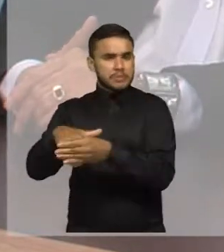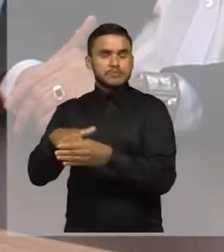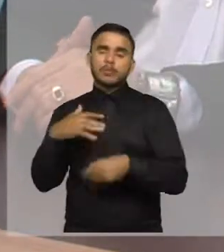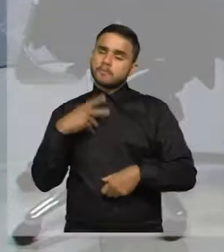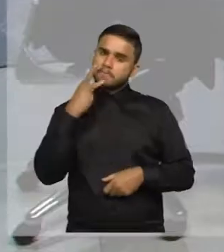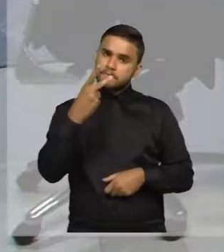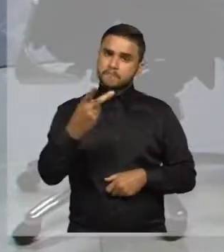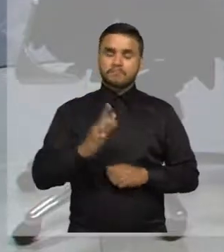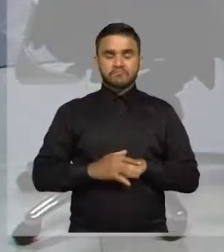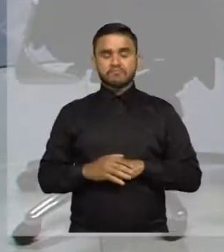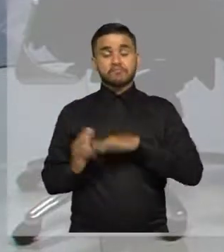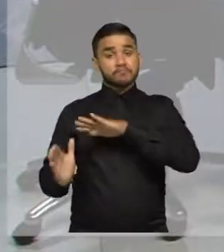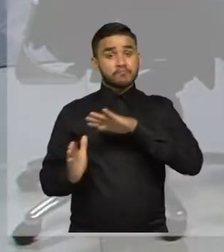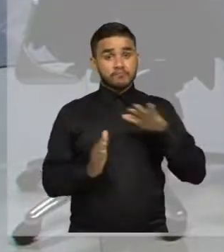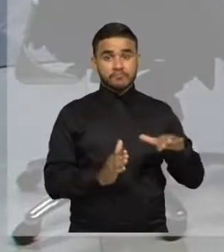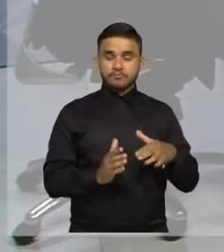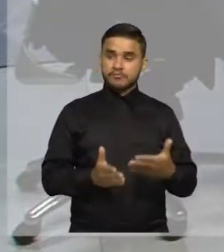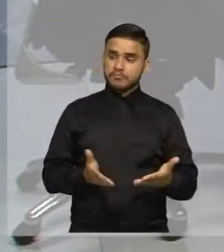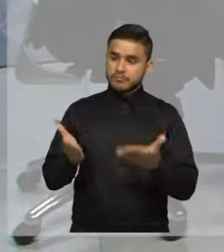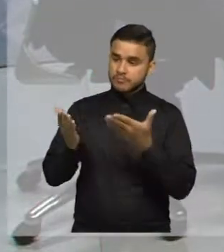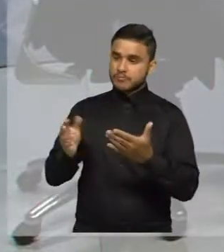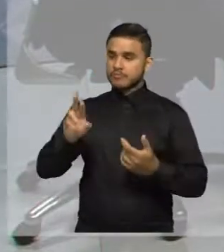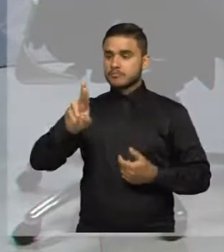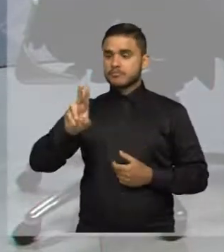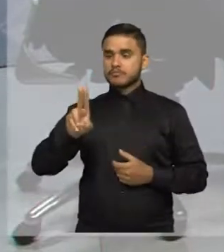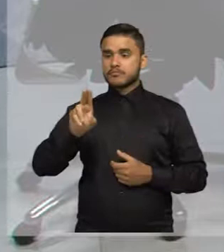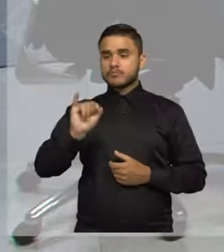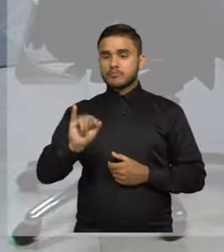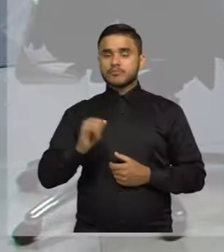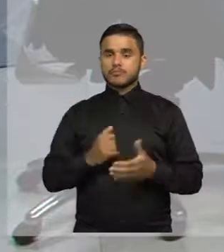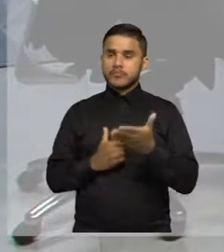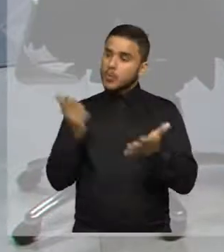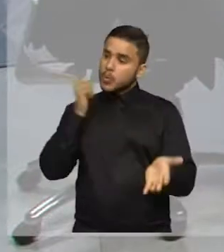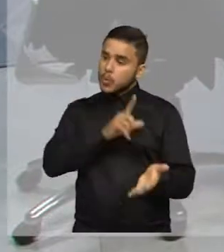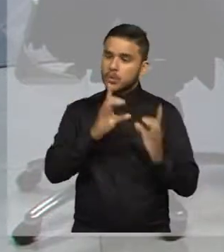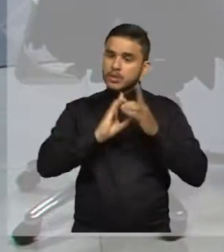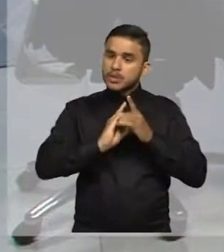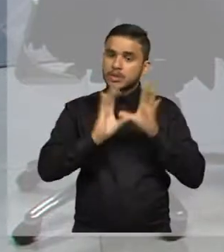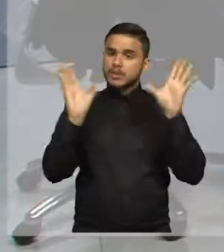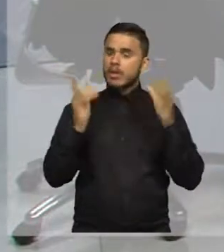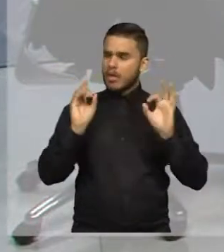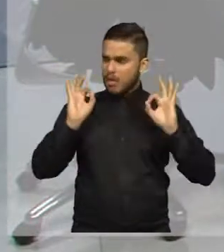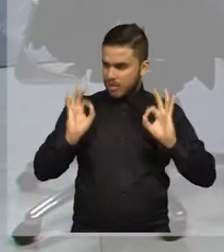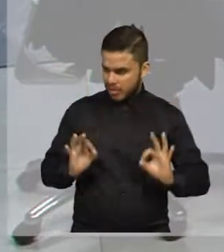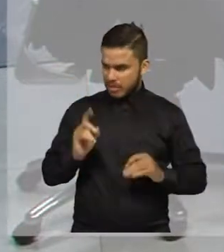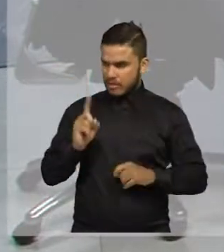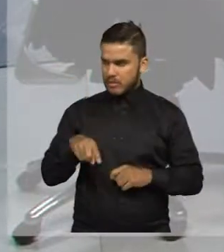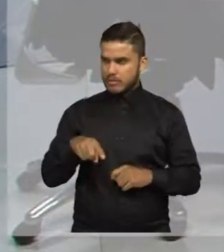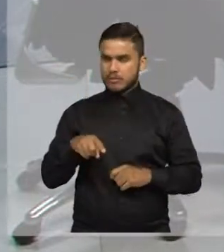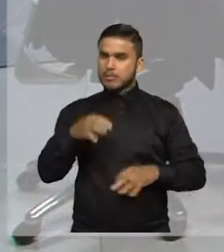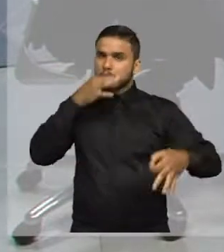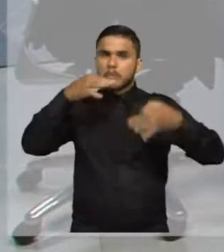professores, Dr. Rui Martinho Rodrigues, salvamos a democracia? Pelo menos